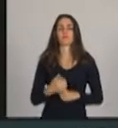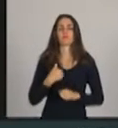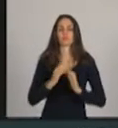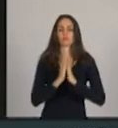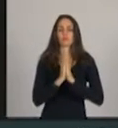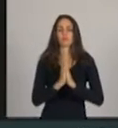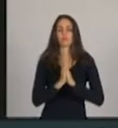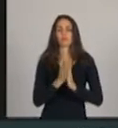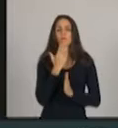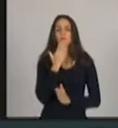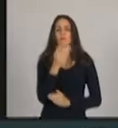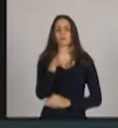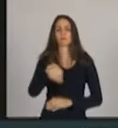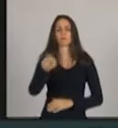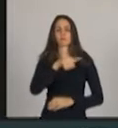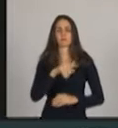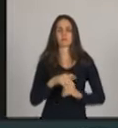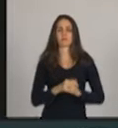que faço,